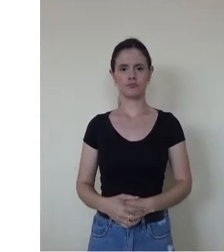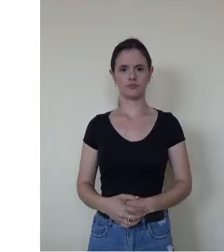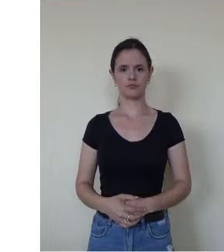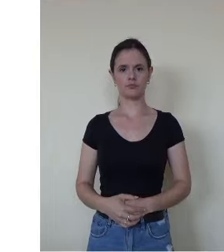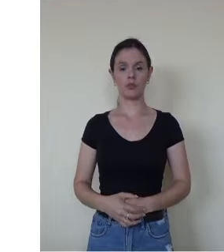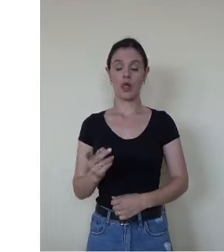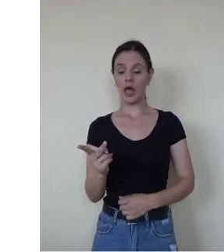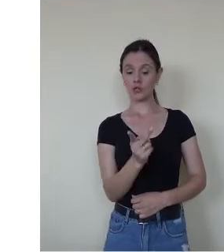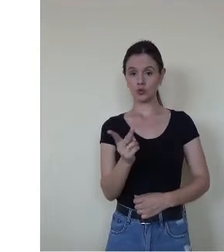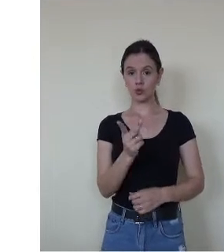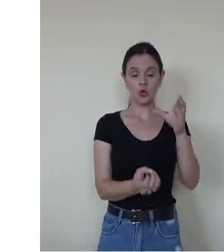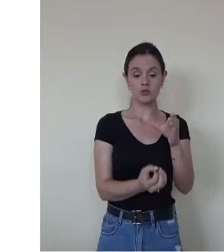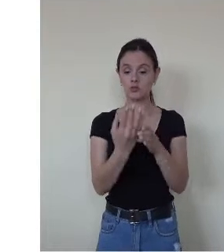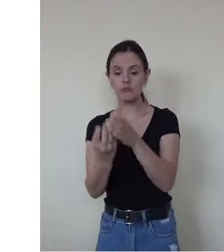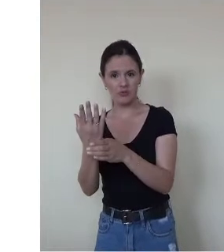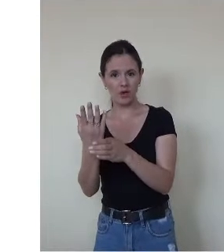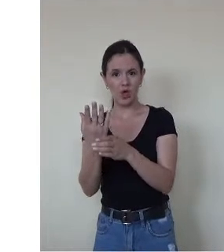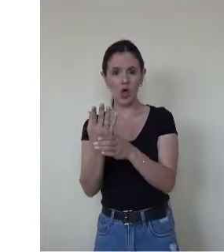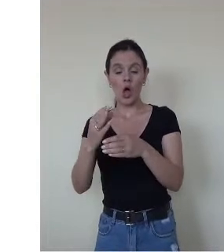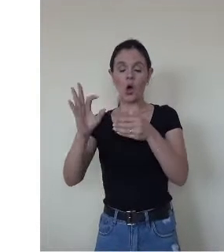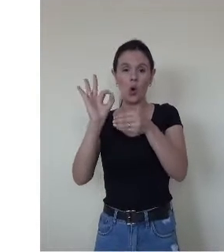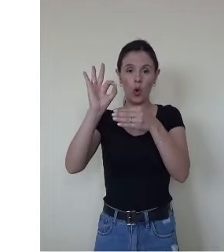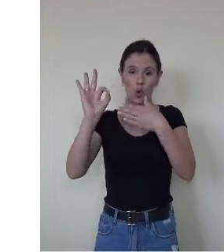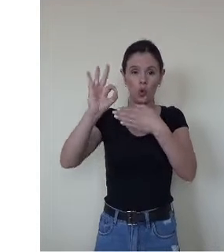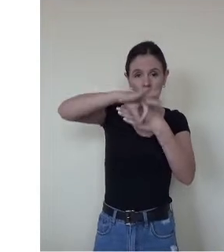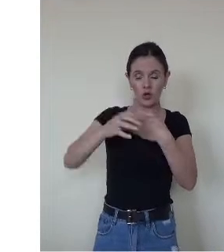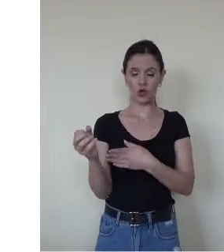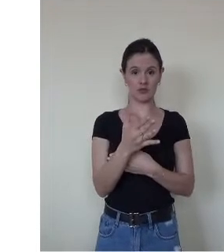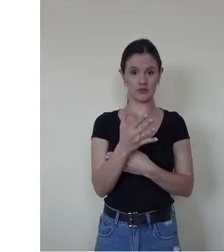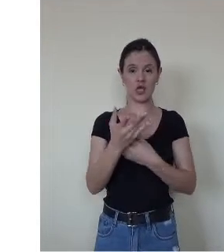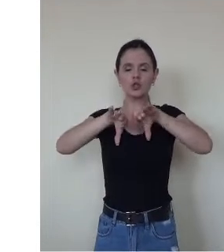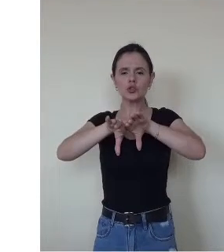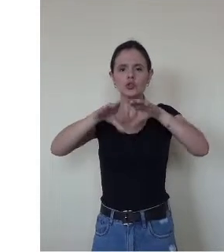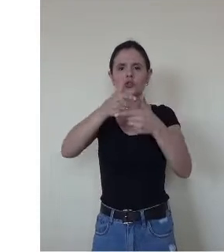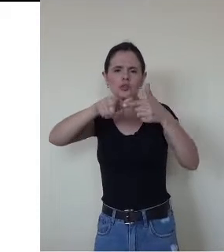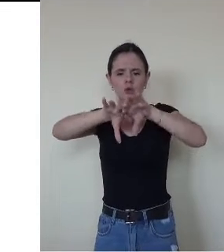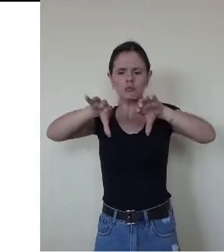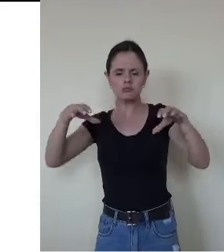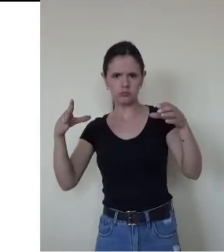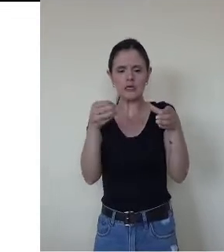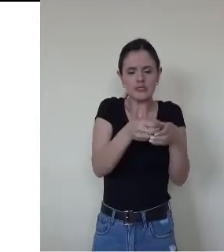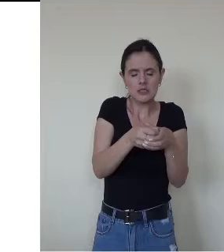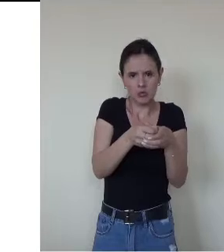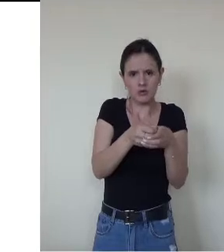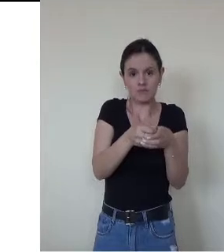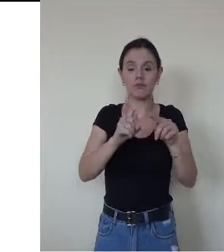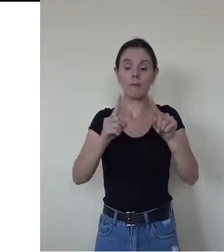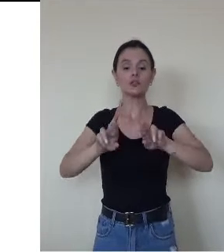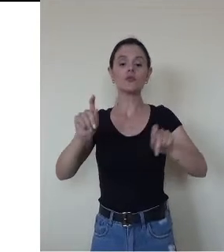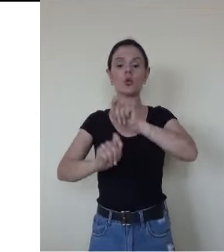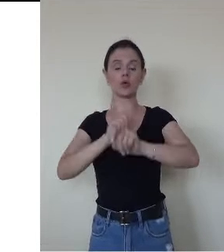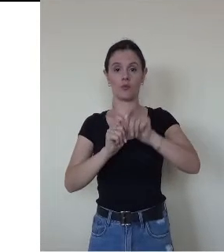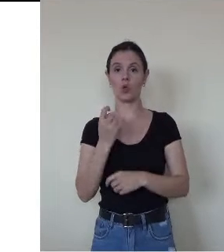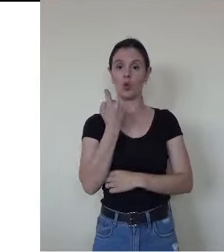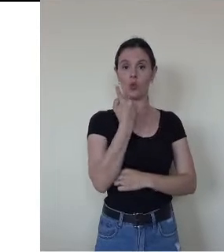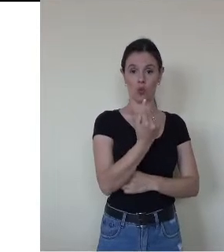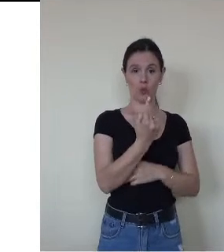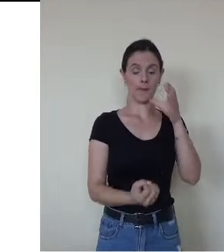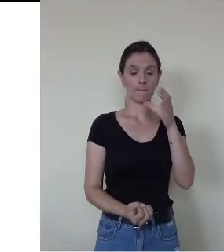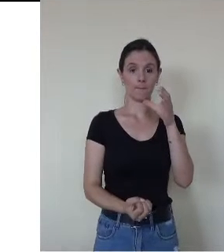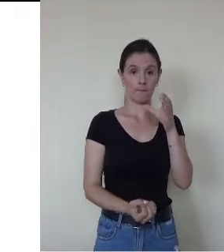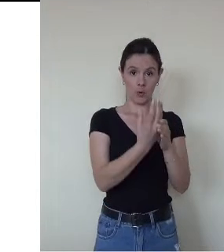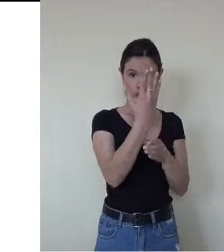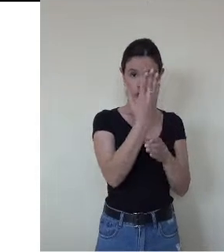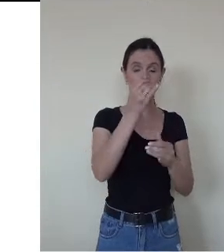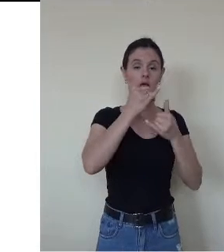são abrigadas, as duas originam novas organelas por divisão celular. E a diferença principal entre as duas é